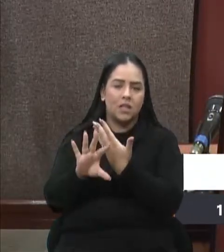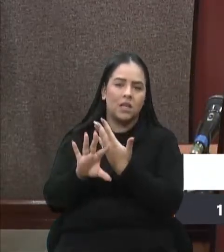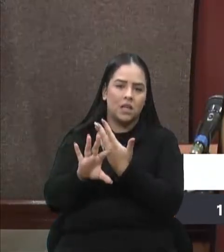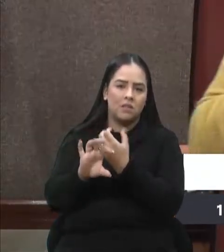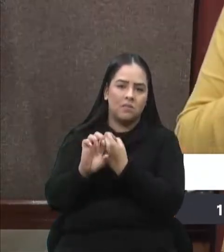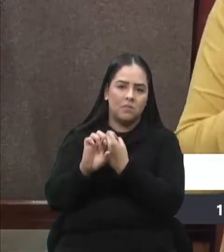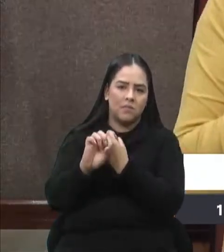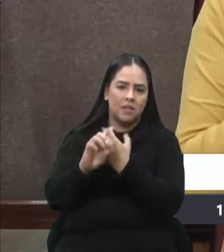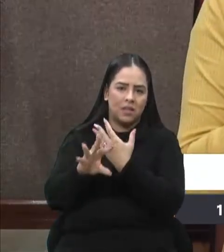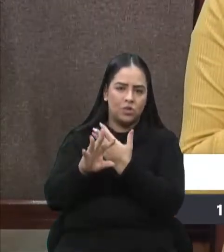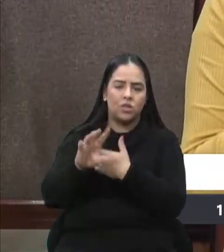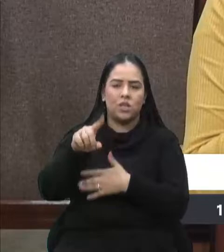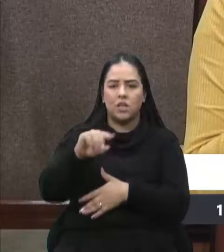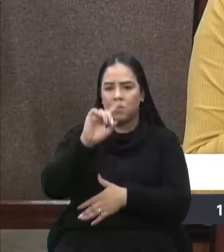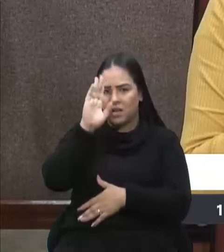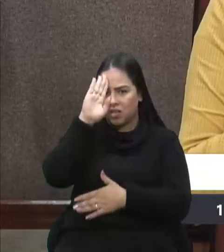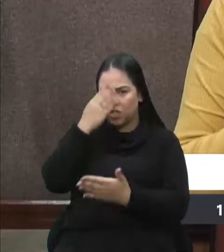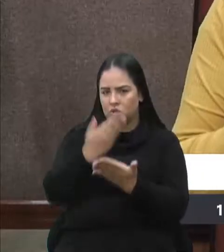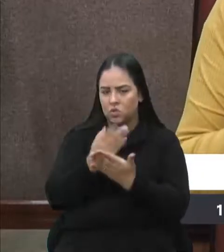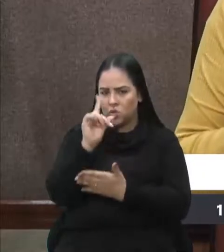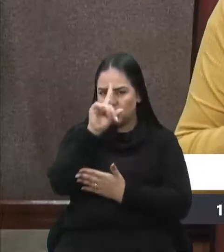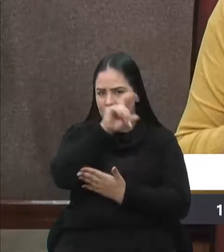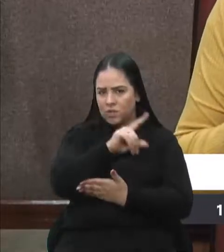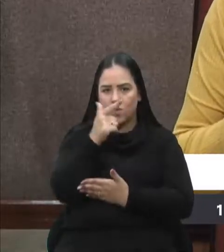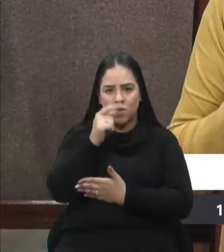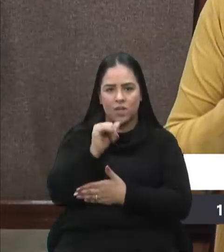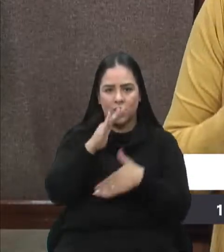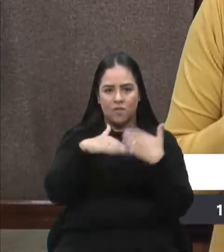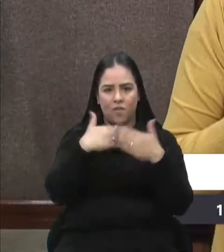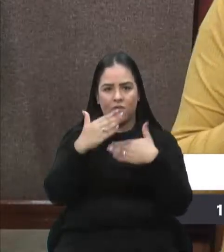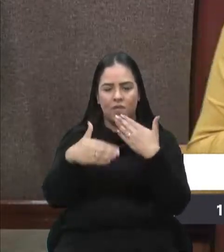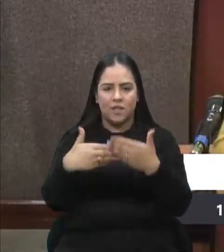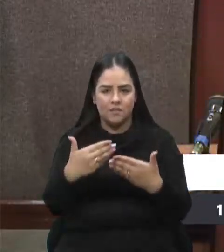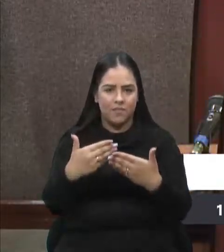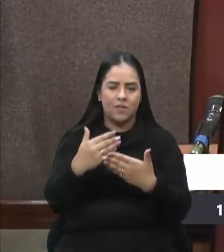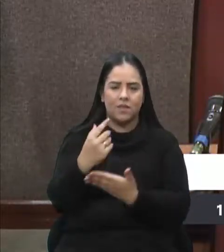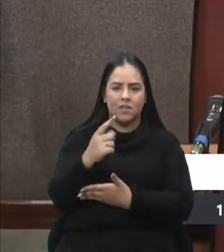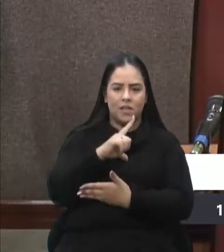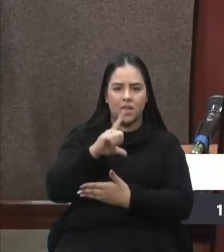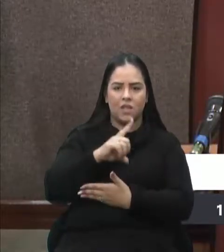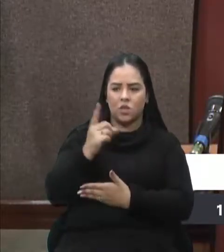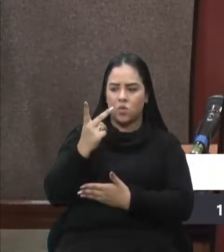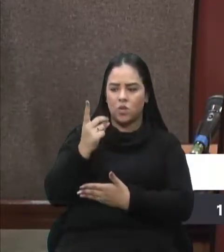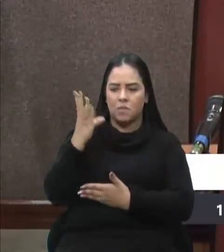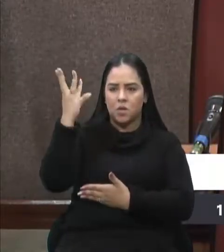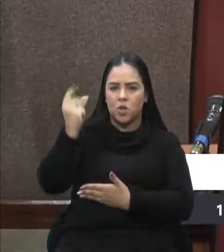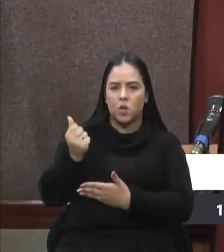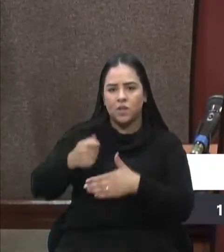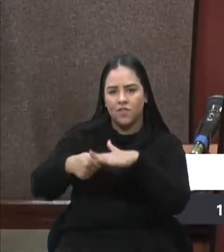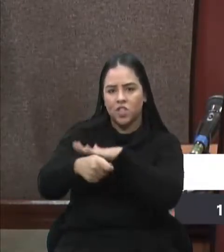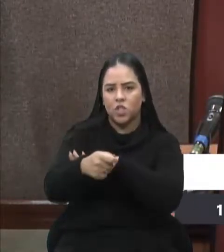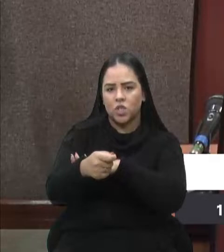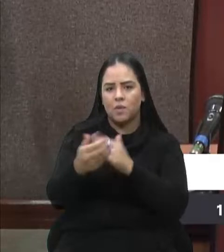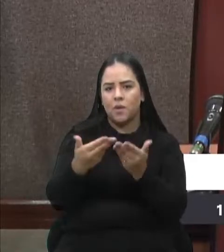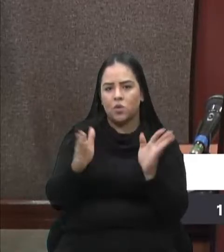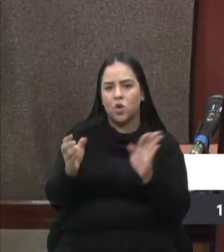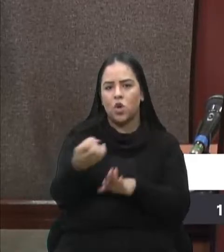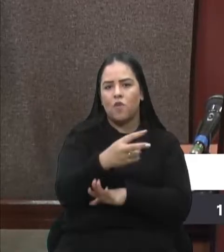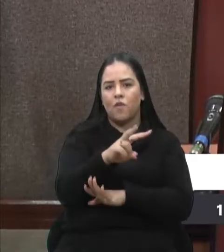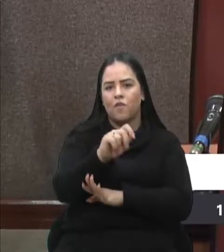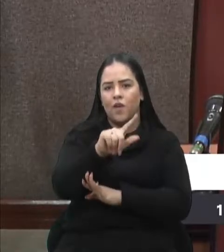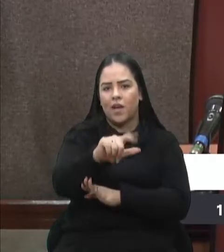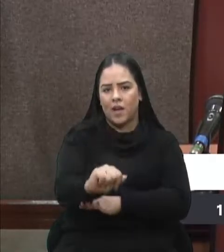sido muito difícil mesmo de ser construída, né, daquele investimento de 12 milhões na abertura de novas vagas na rede